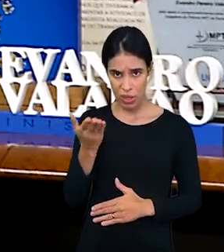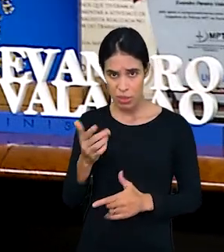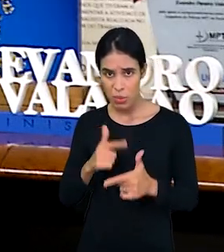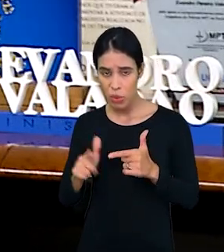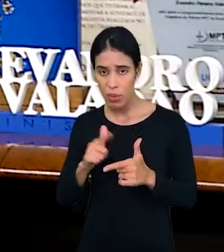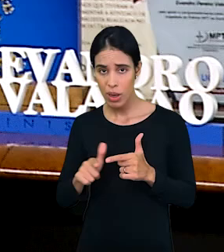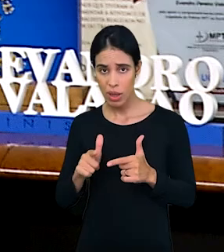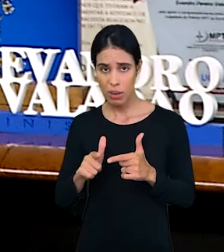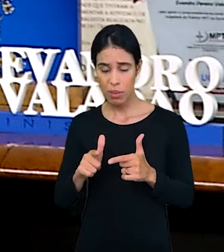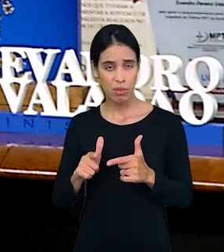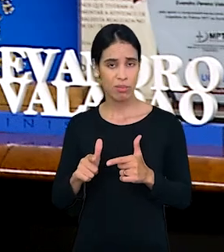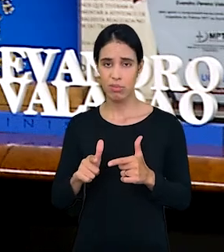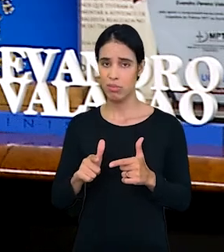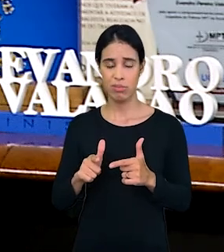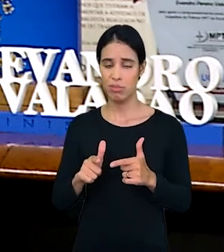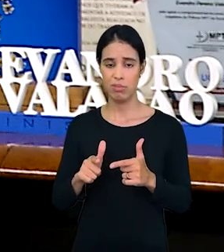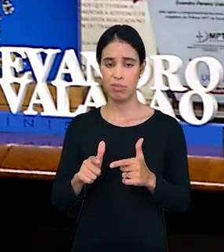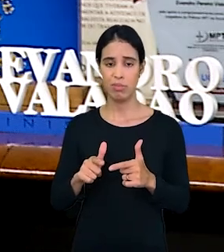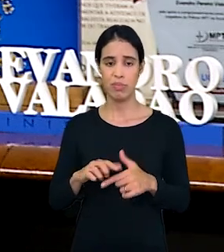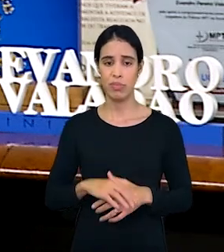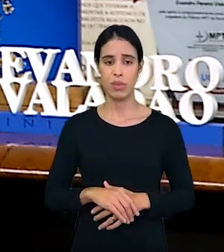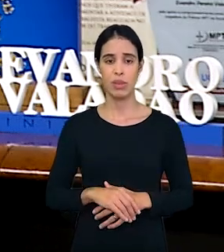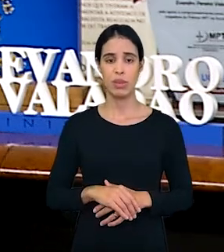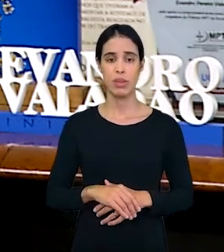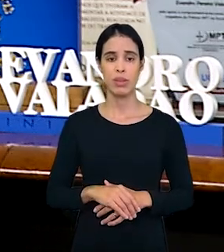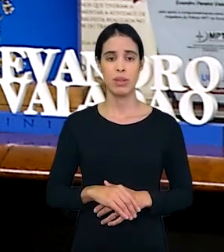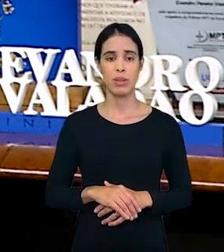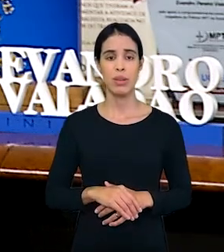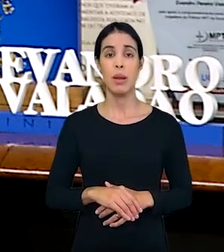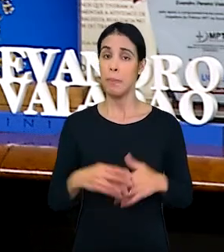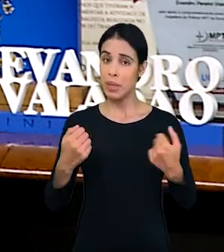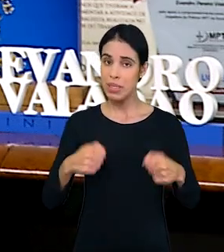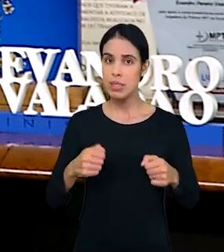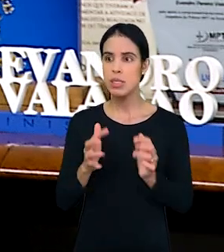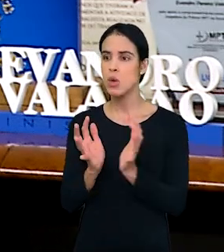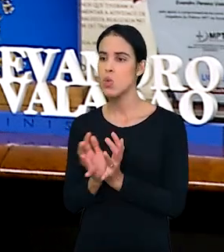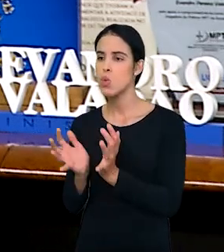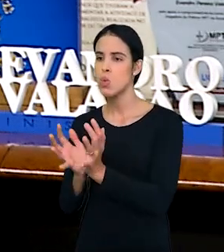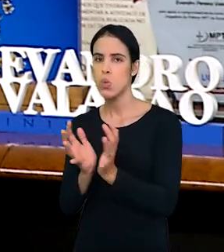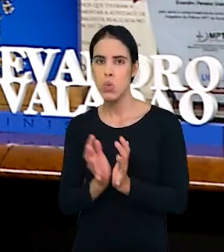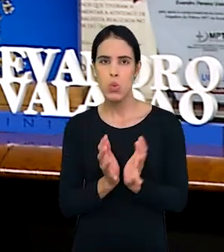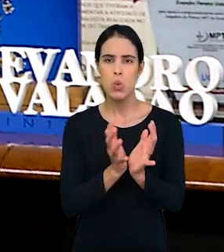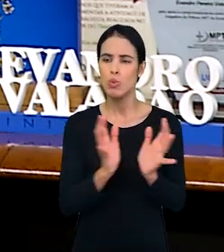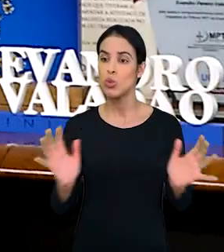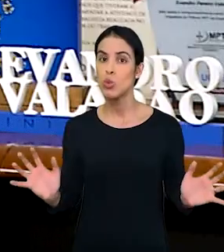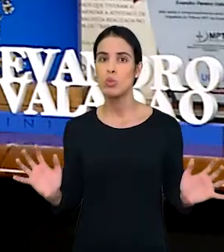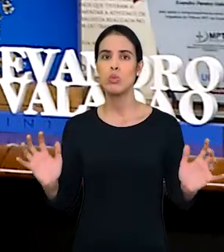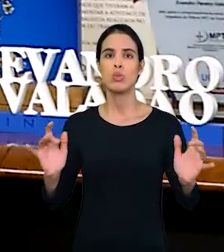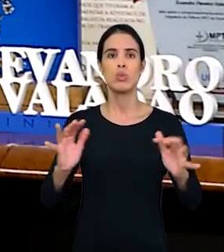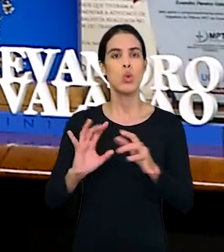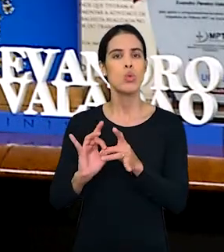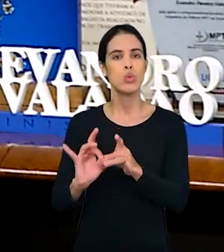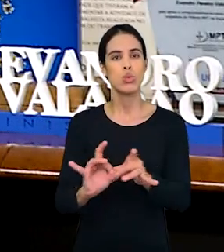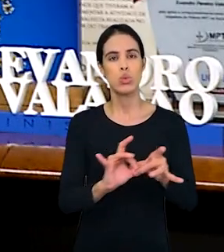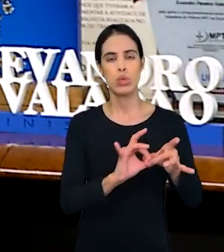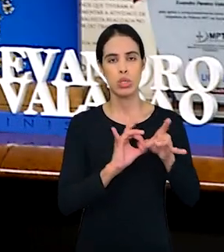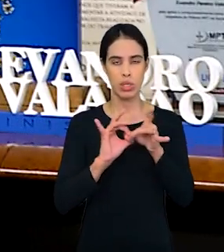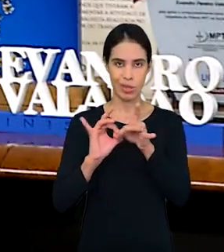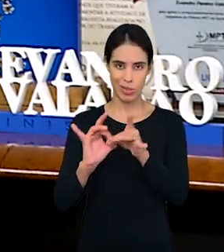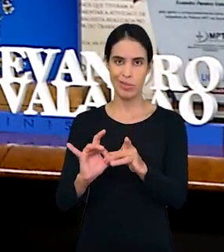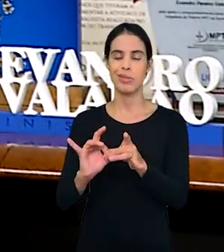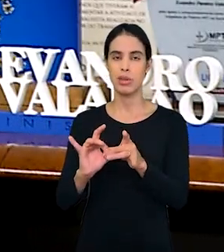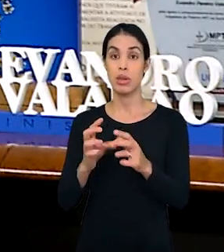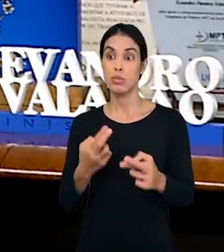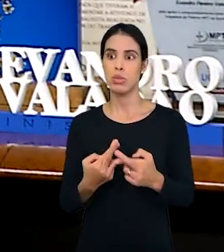resolvido por um único ente público, né? É um compromisso de todos e é o que nós chamamos